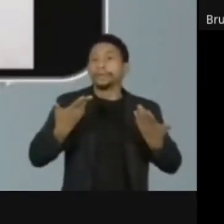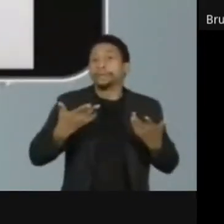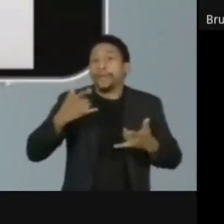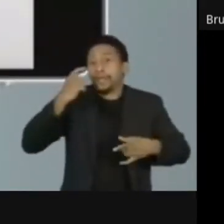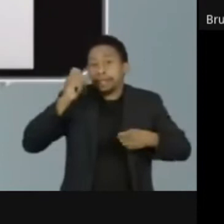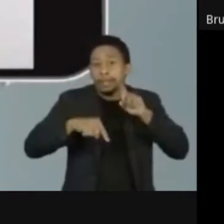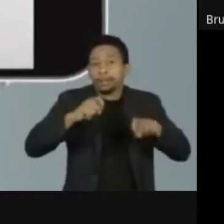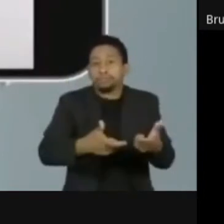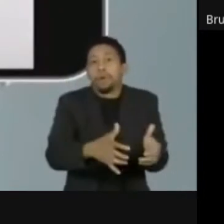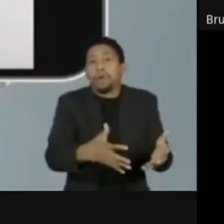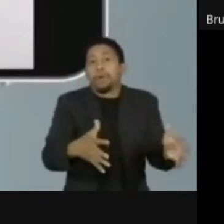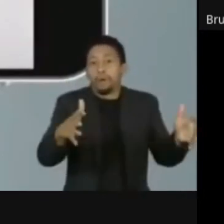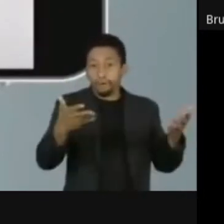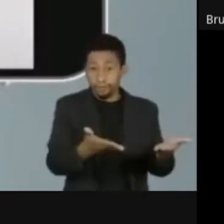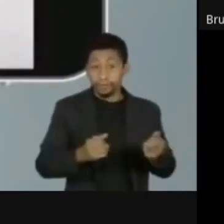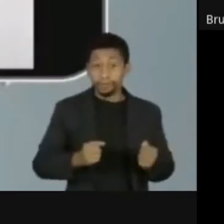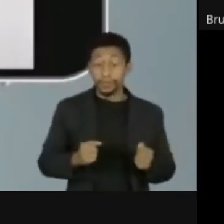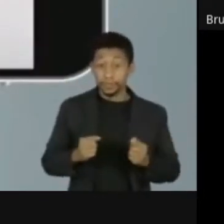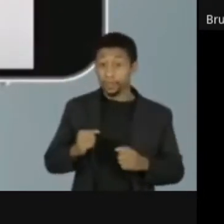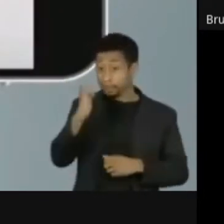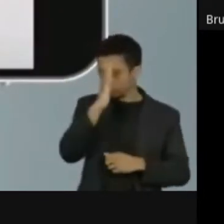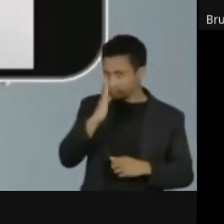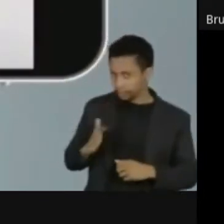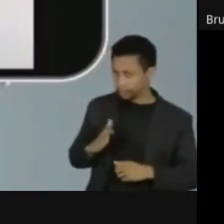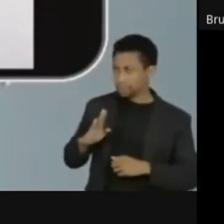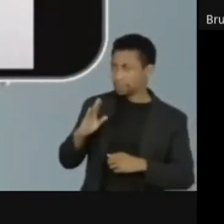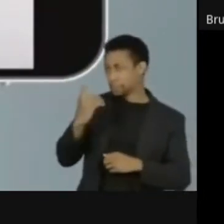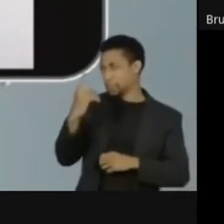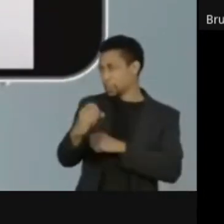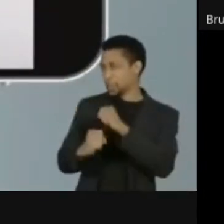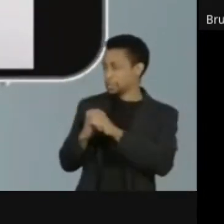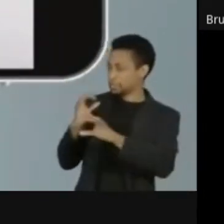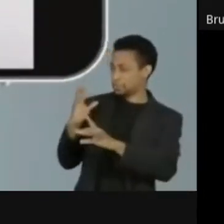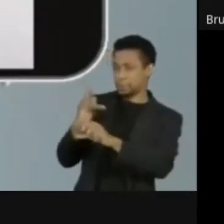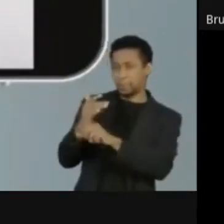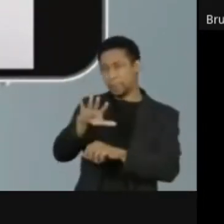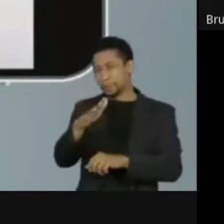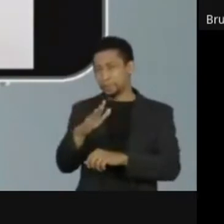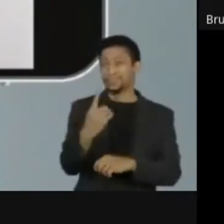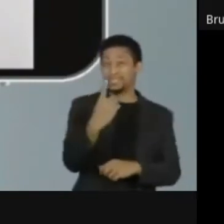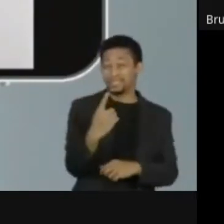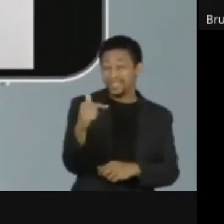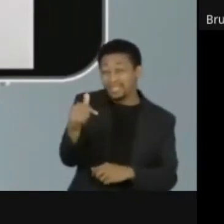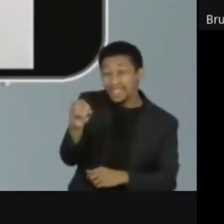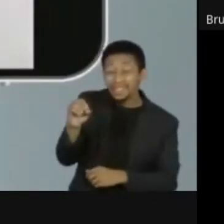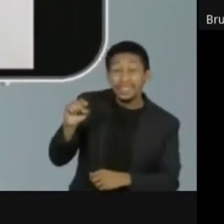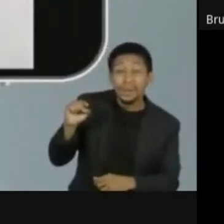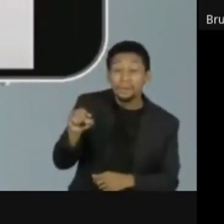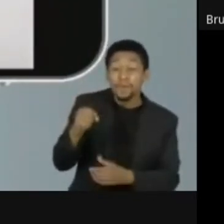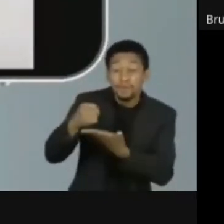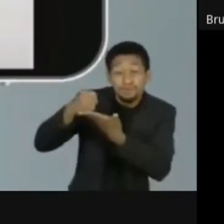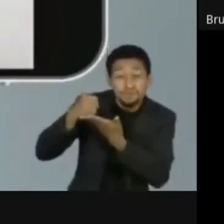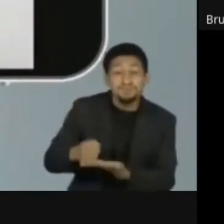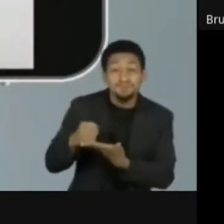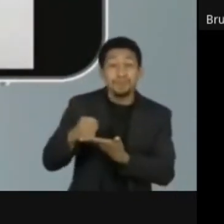exemplo, é um país que anualmente descarta mais ou menos 170 mil toneladas de resíduo têxtil.